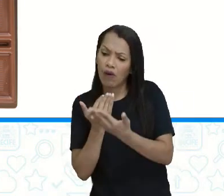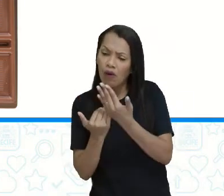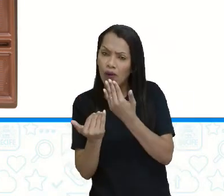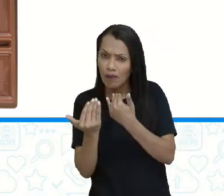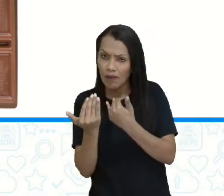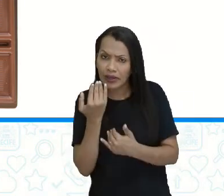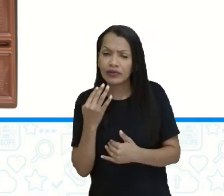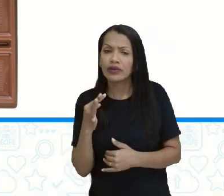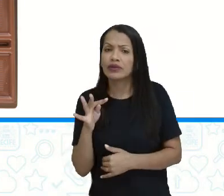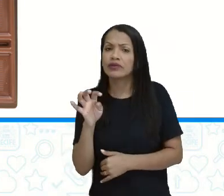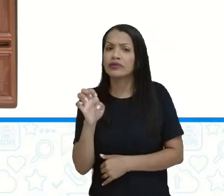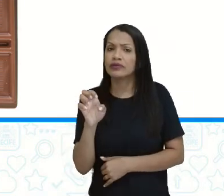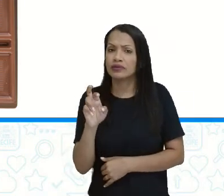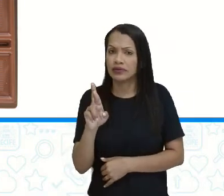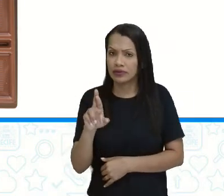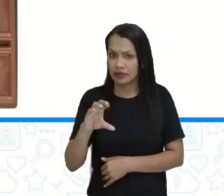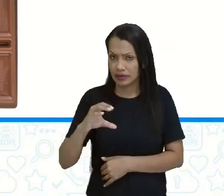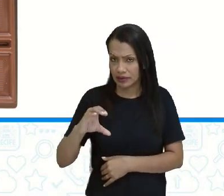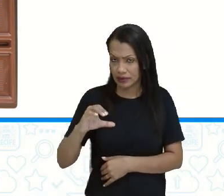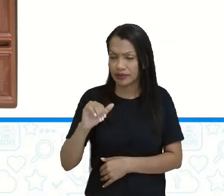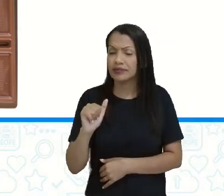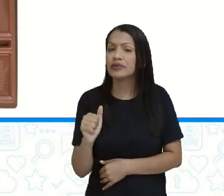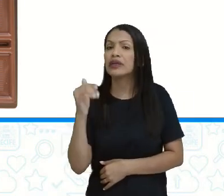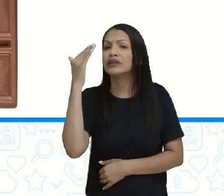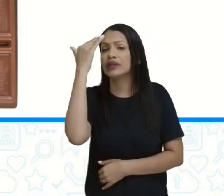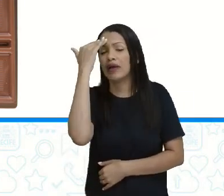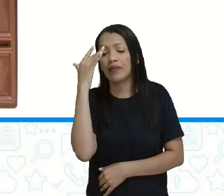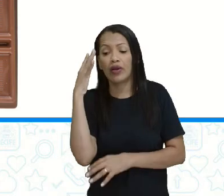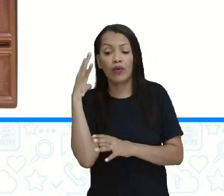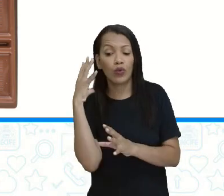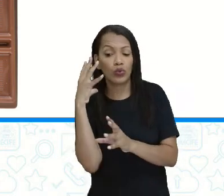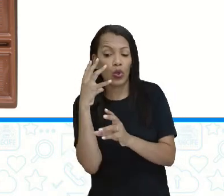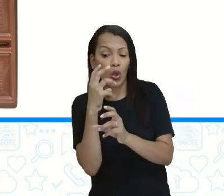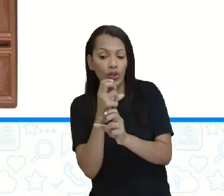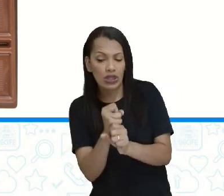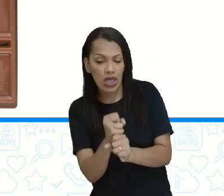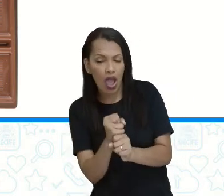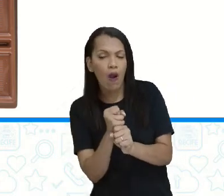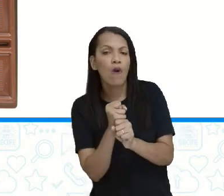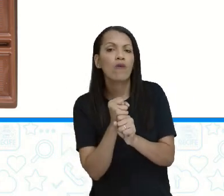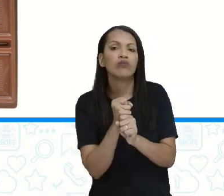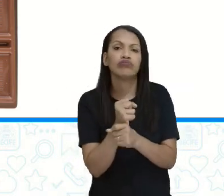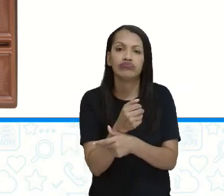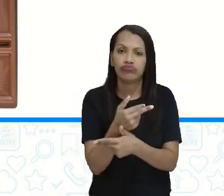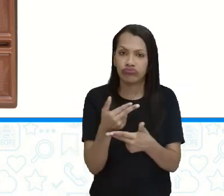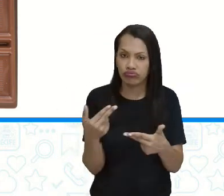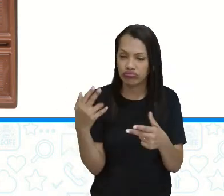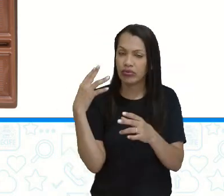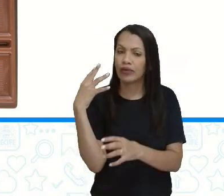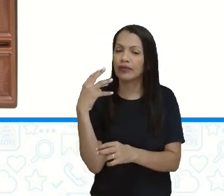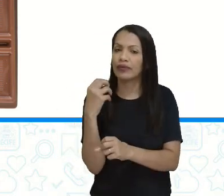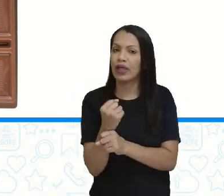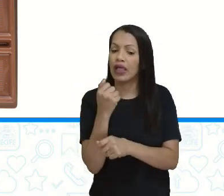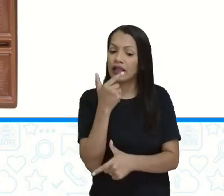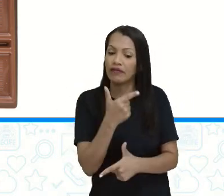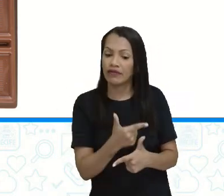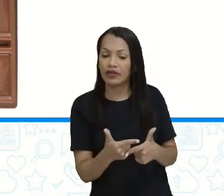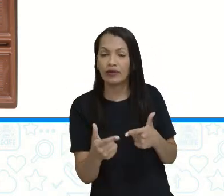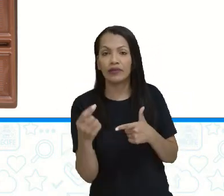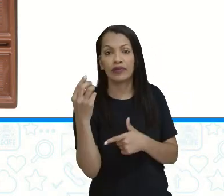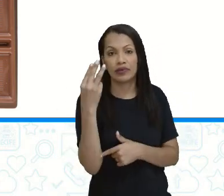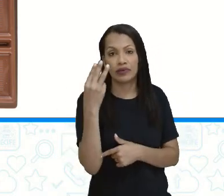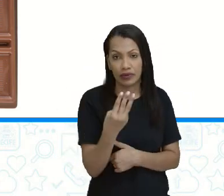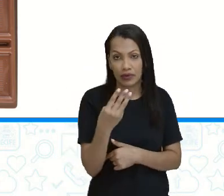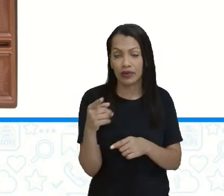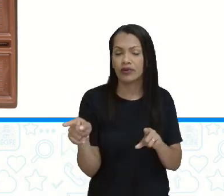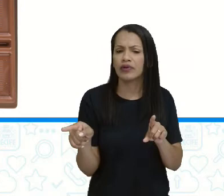terça parte, você vai ter que pegar esse total e dividir por 3. Ou também você pode olhar para